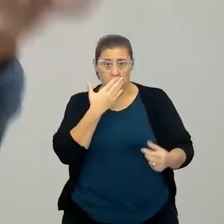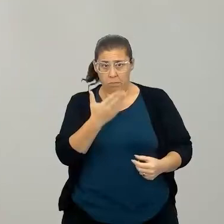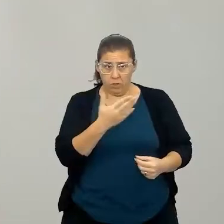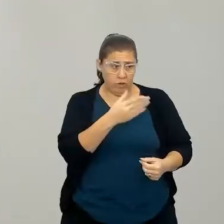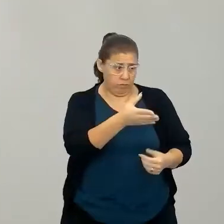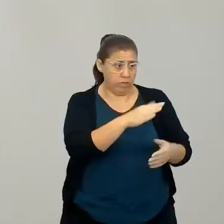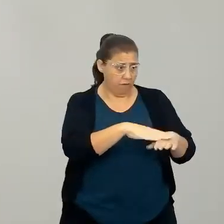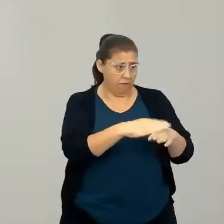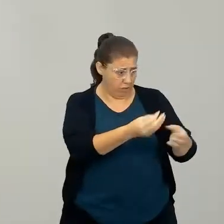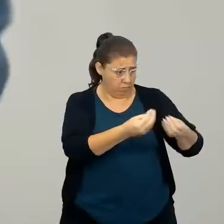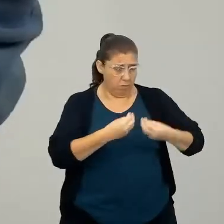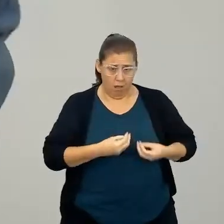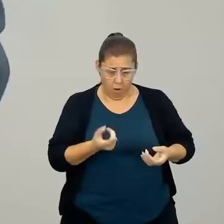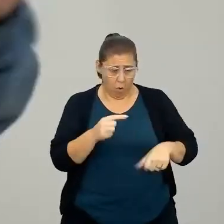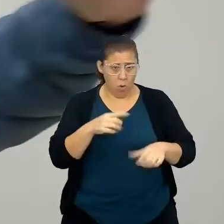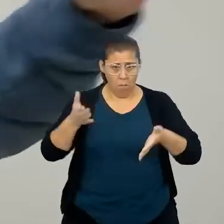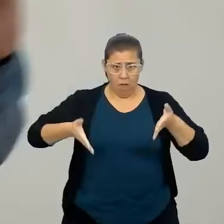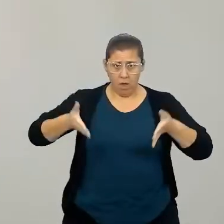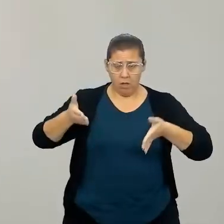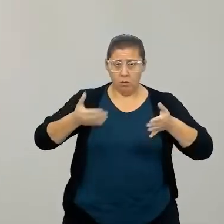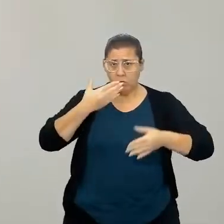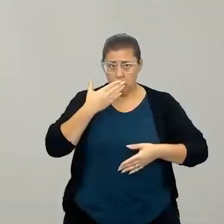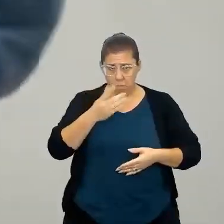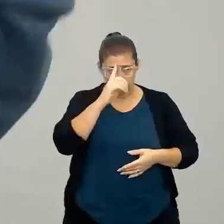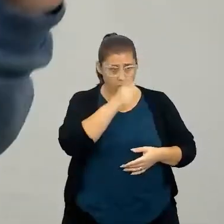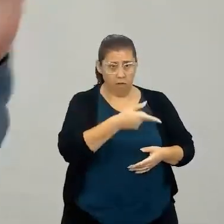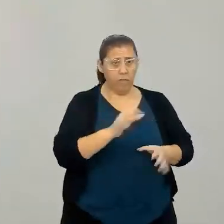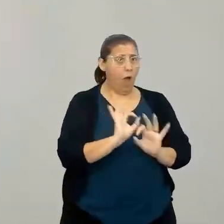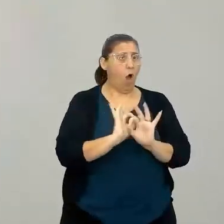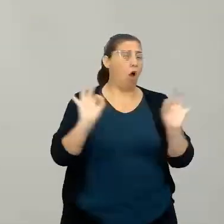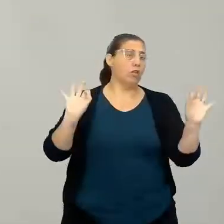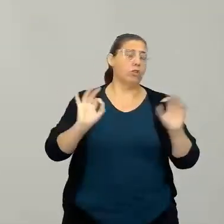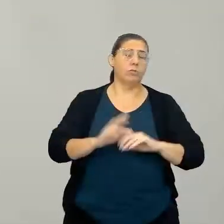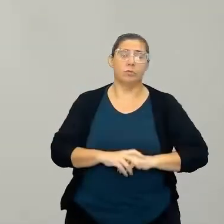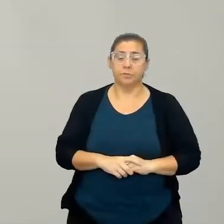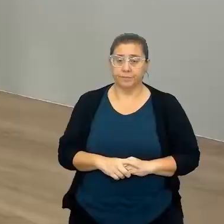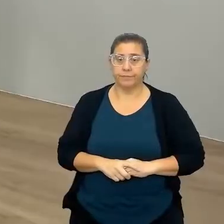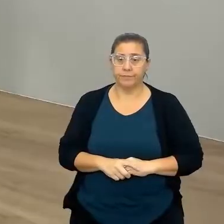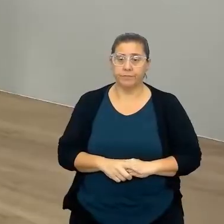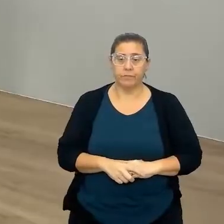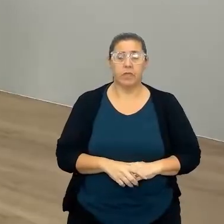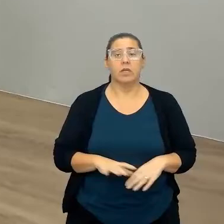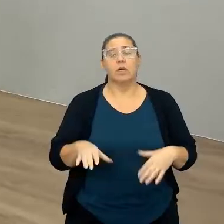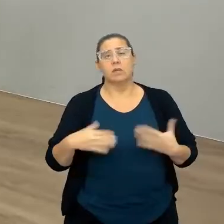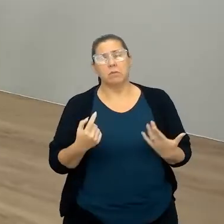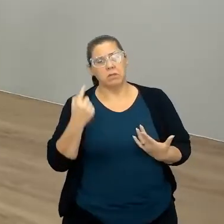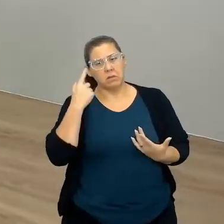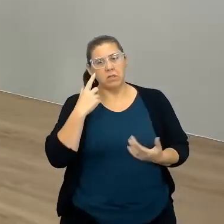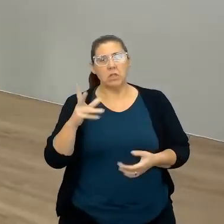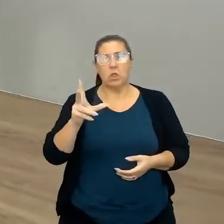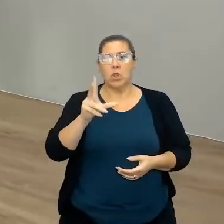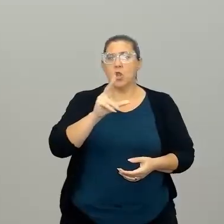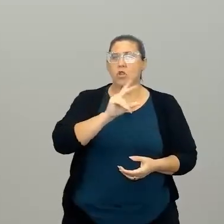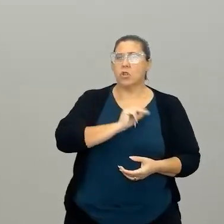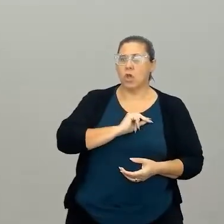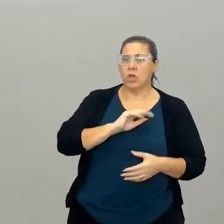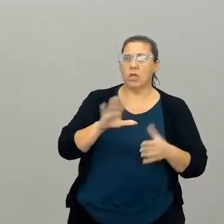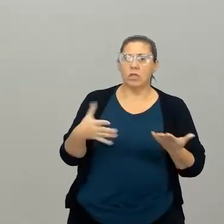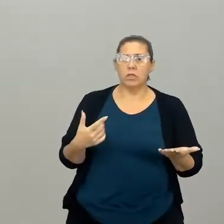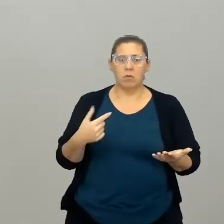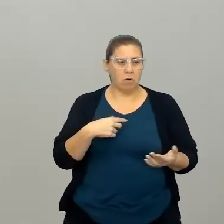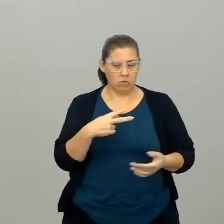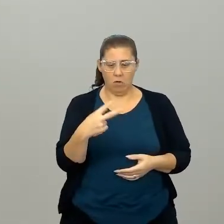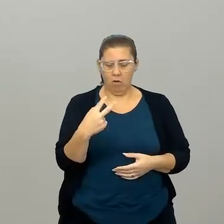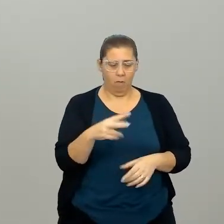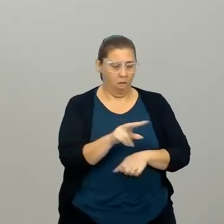você me entregou aquilo dentro do tempo que eu estipulei, tá ótimo. Ótimo. Né? E aí alguém deve estar assim, nossa, então quer dizer que eu não sou